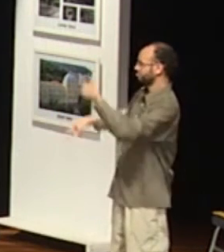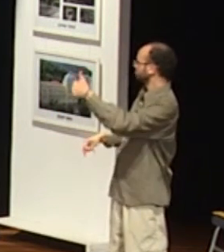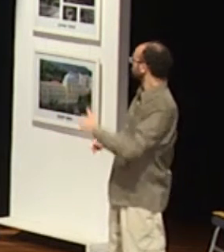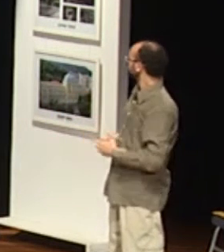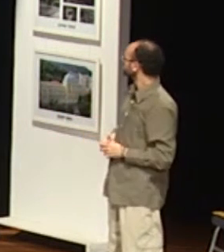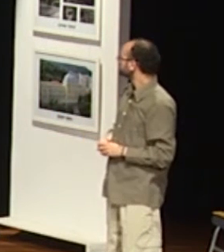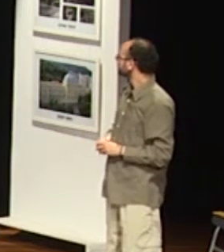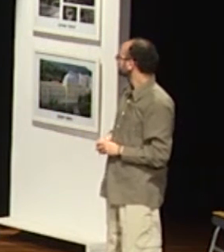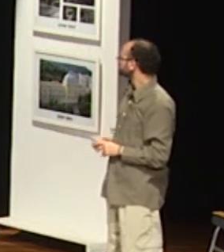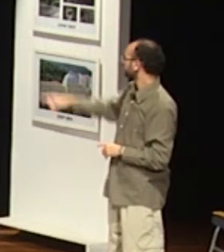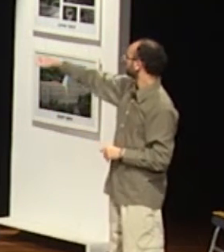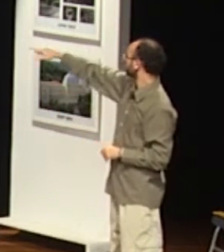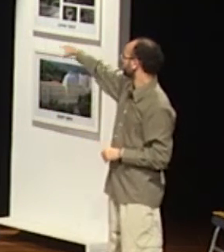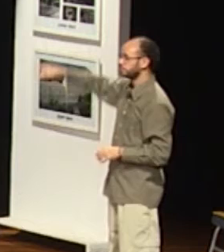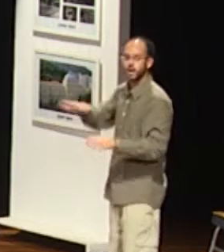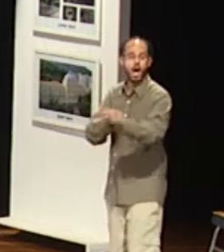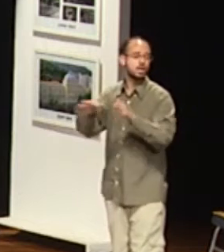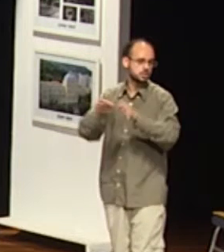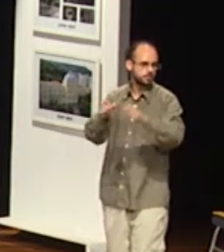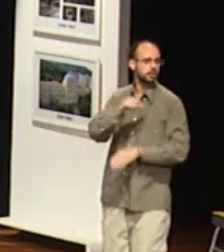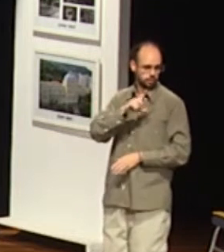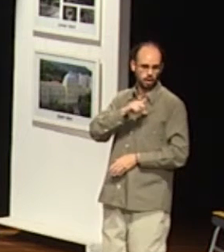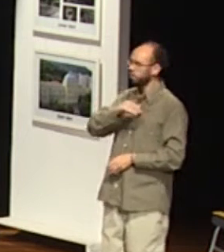o respeito. Pode passar.